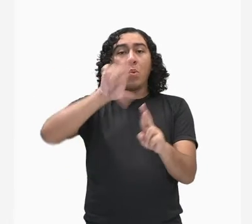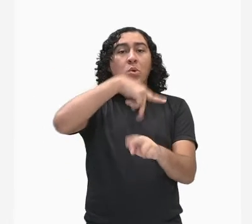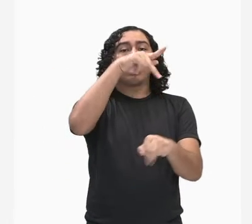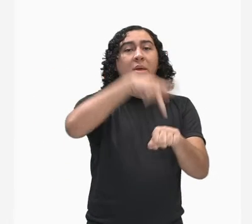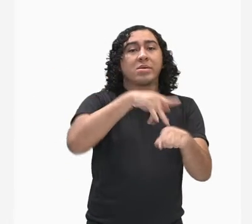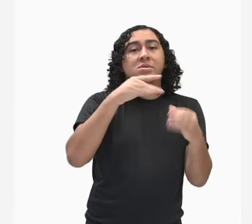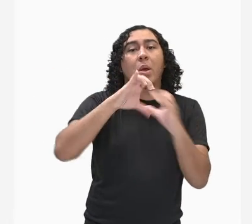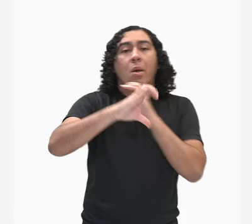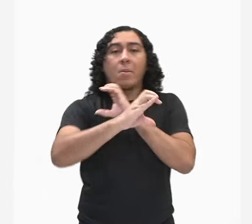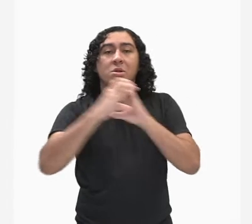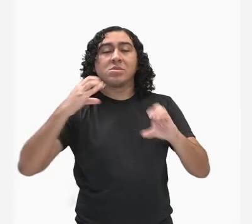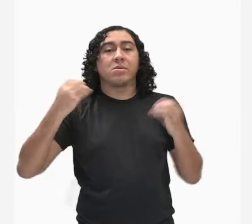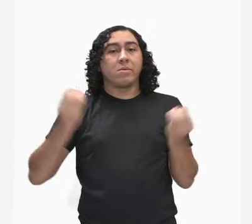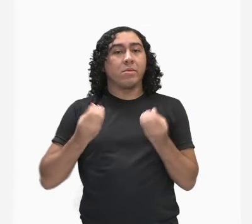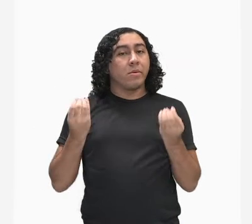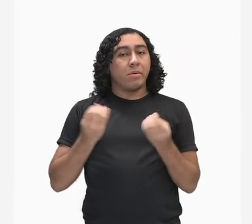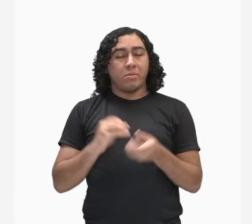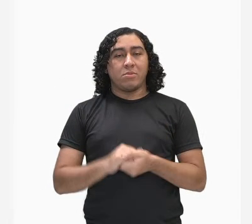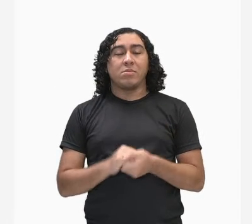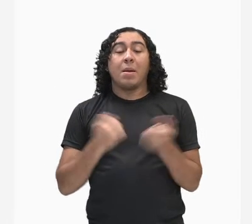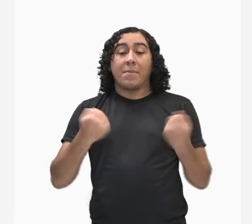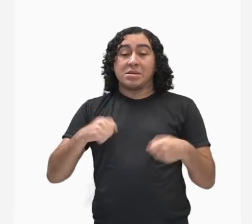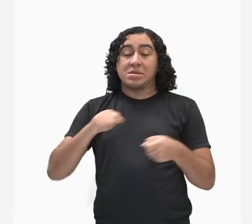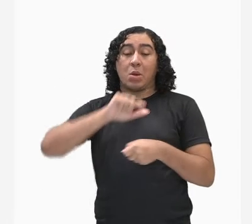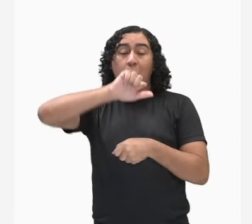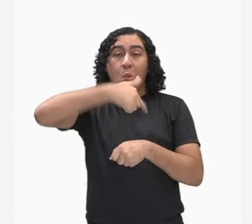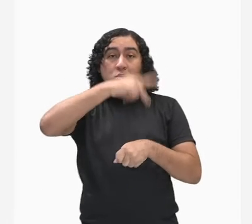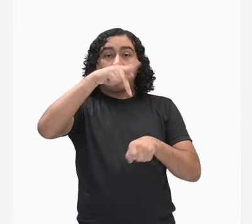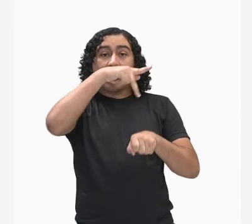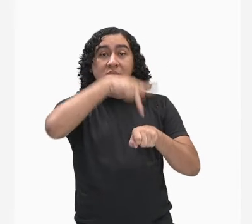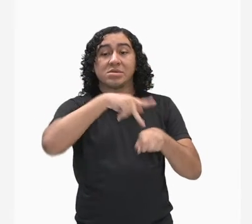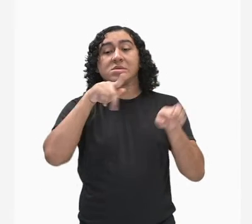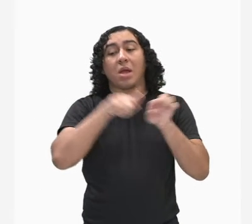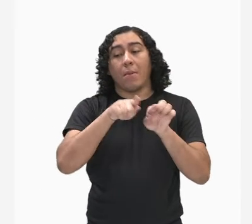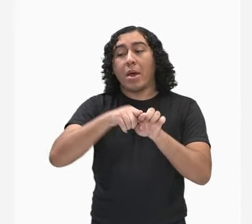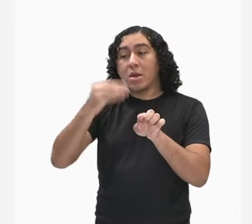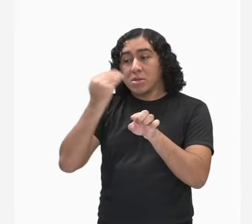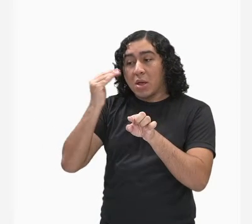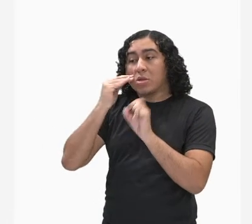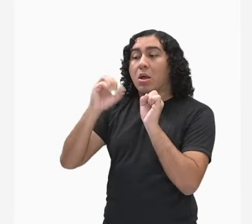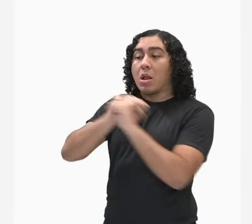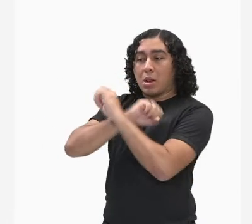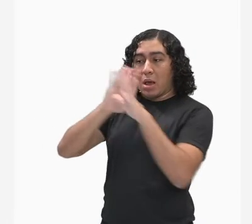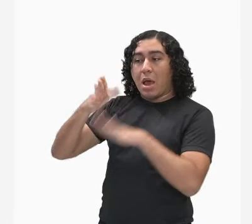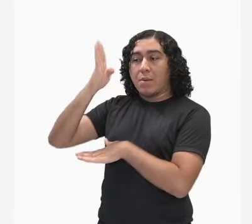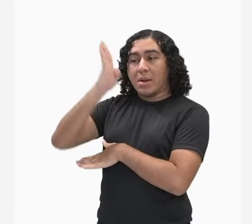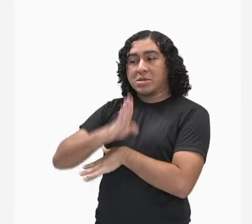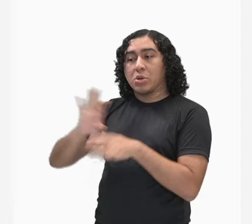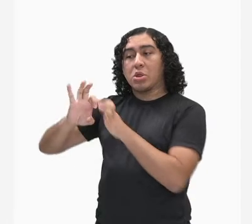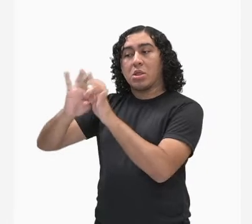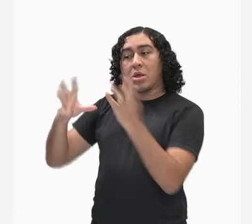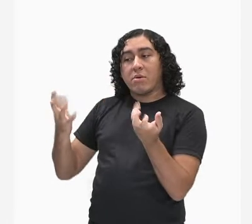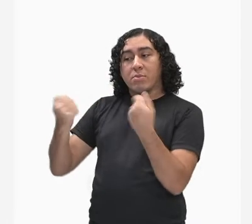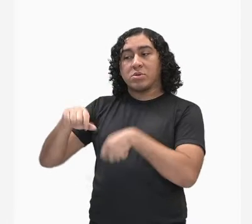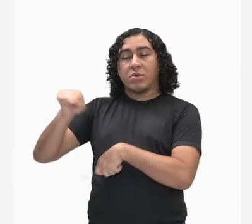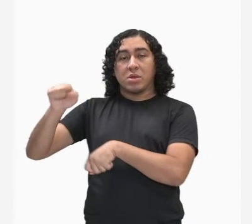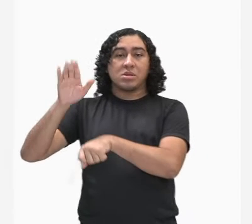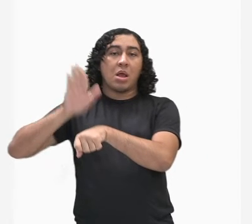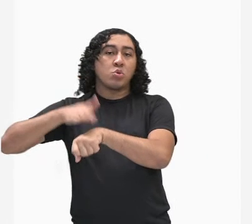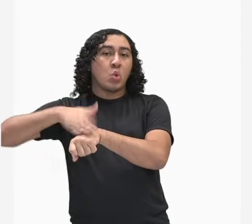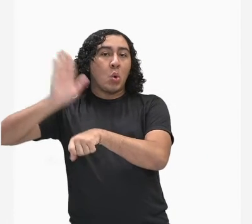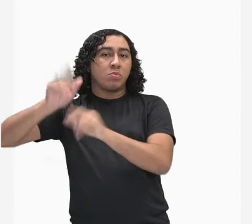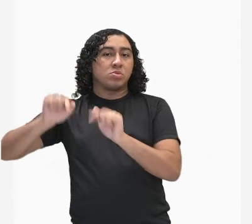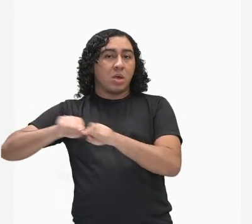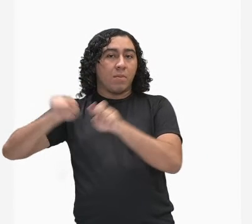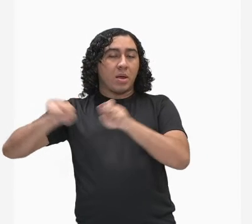países? É preciso que os países reconheçam a independência. para que você seja autônomo e soberano,